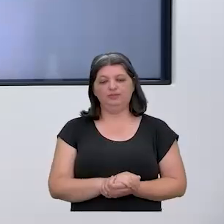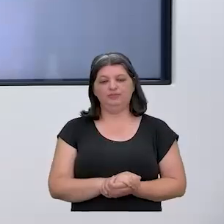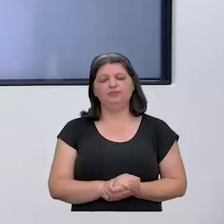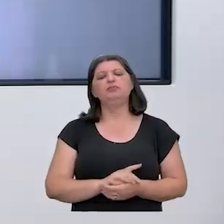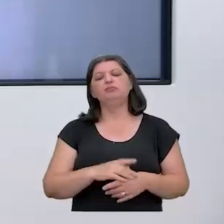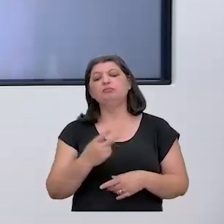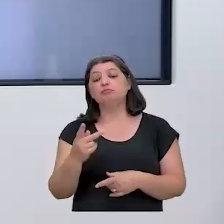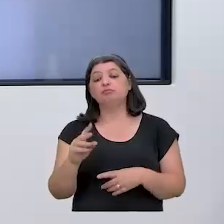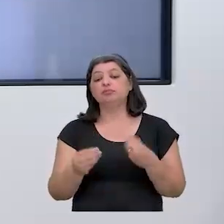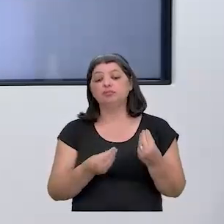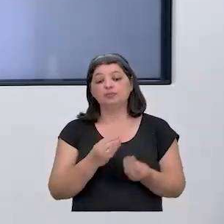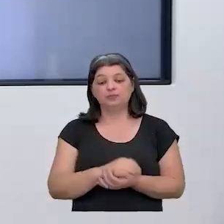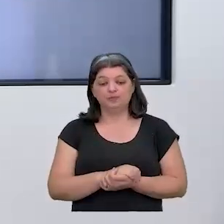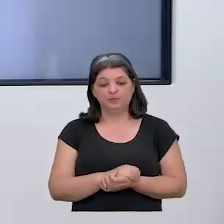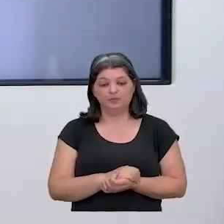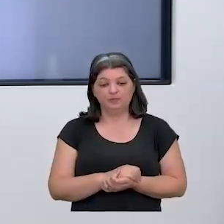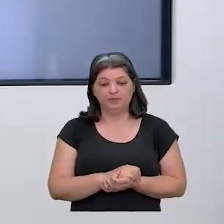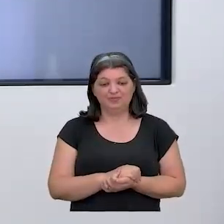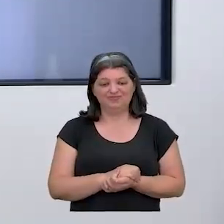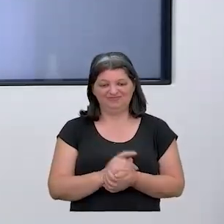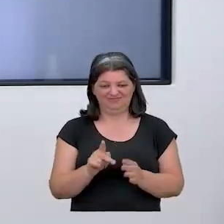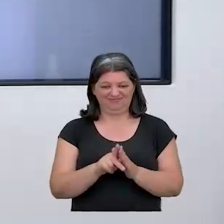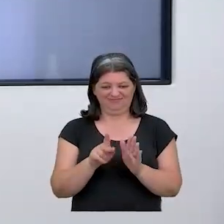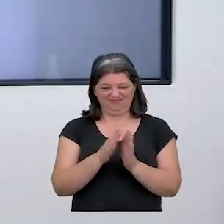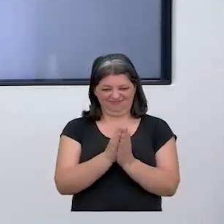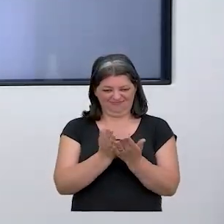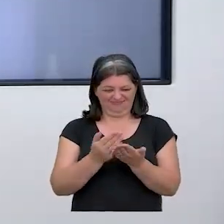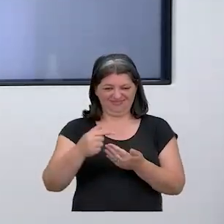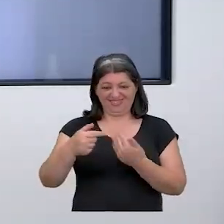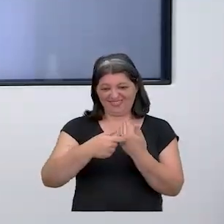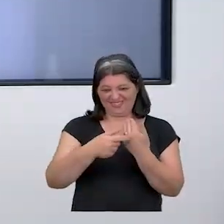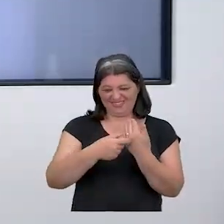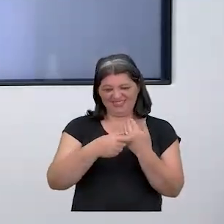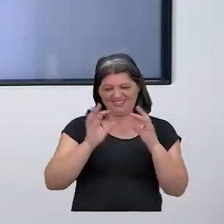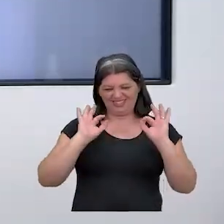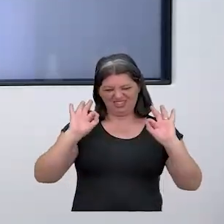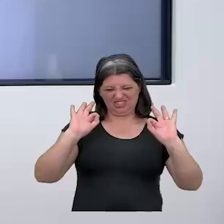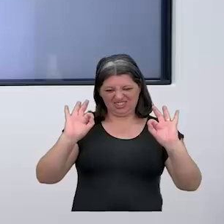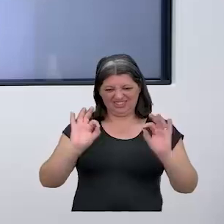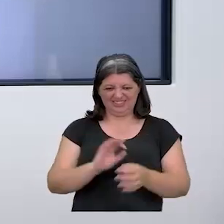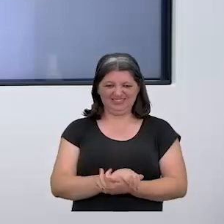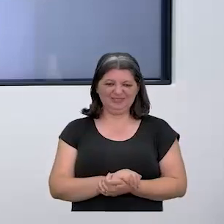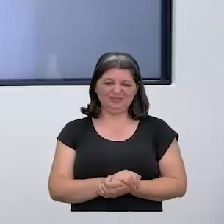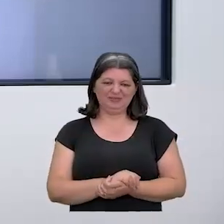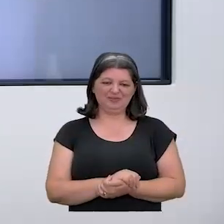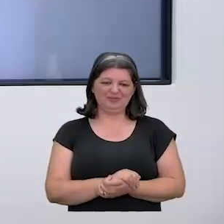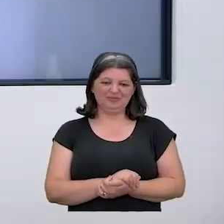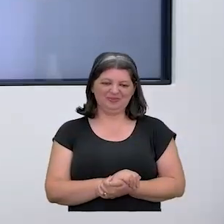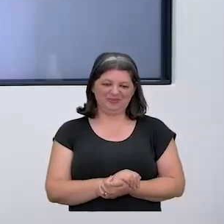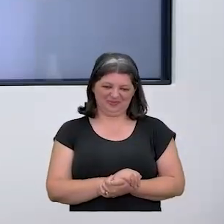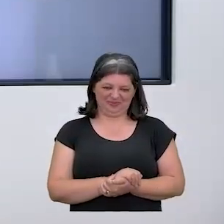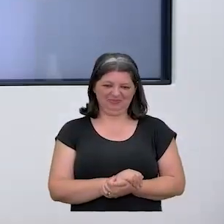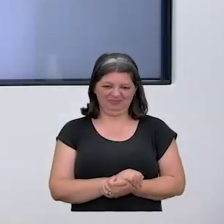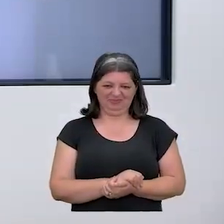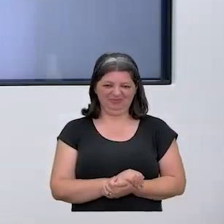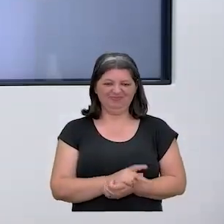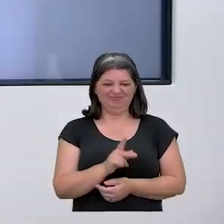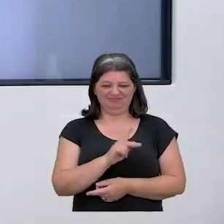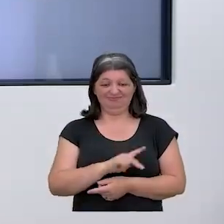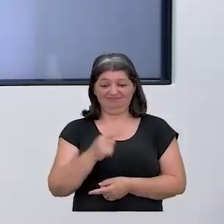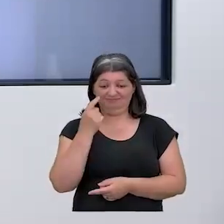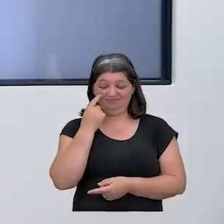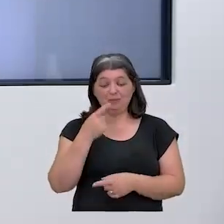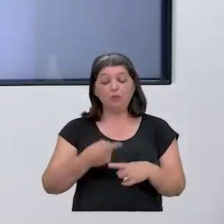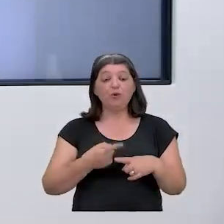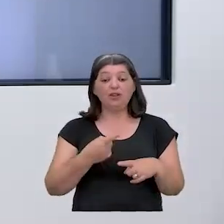tá o seu? Aqui o fanzine, a capa dele. Ai, fanzine. Que bonito que ficou, nossa. Olha isso, fanzine, bem melhor que o meu. Por Anderson. Porque